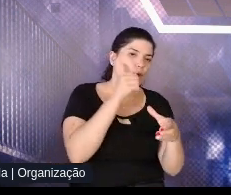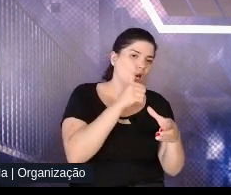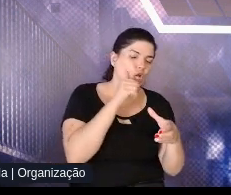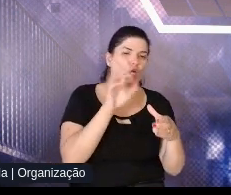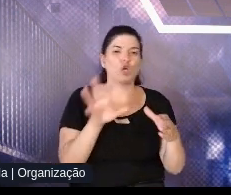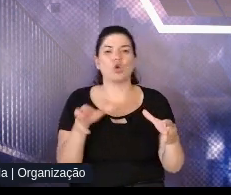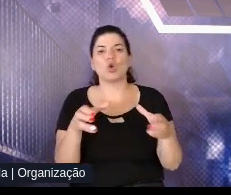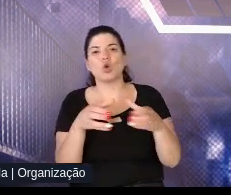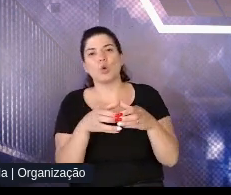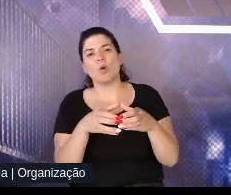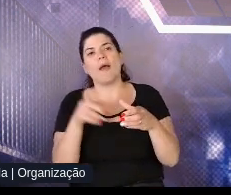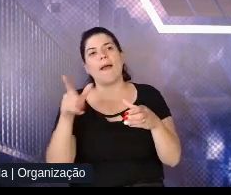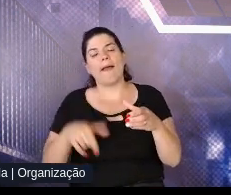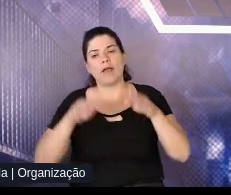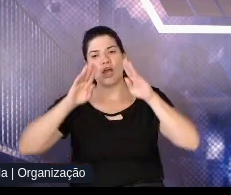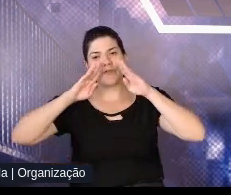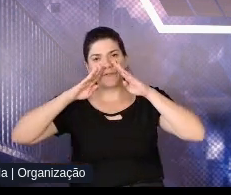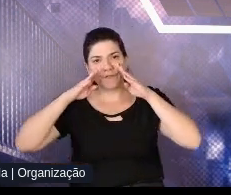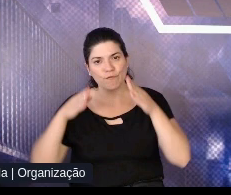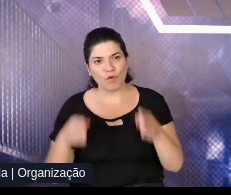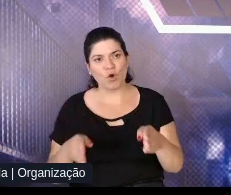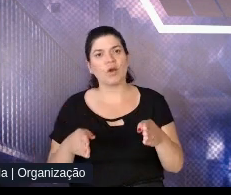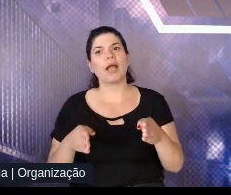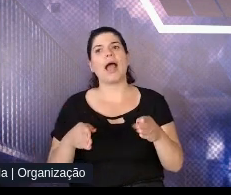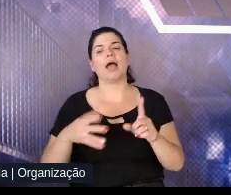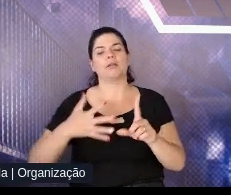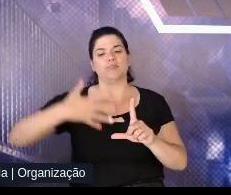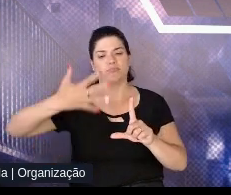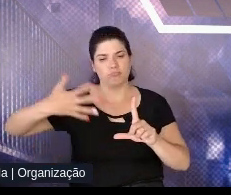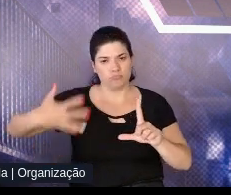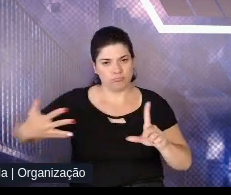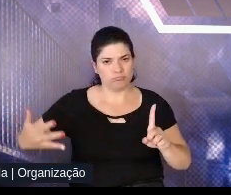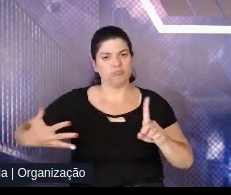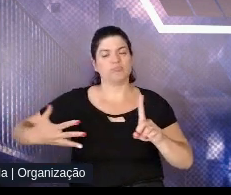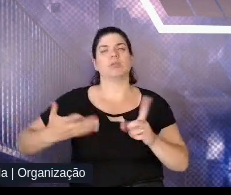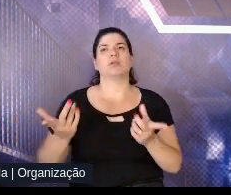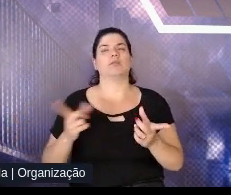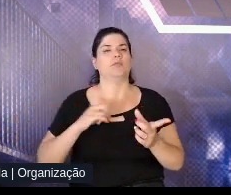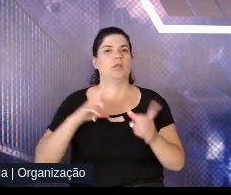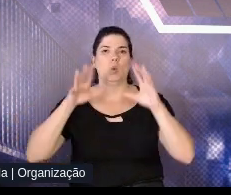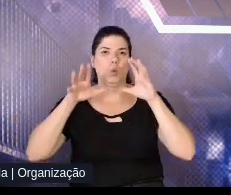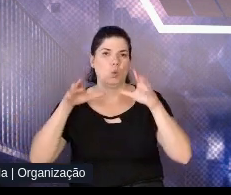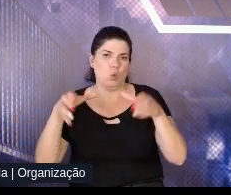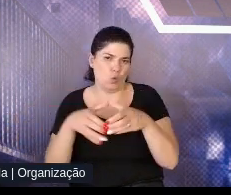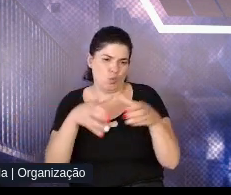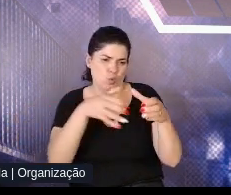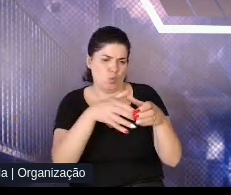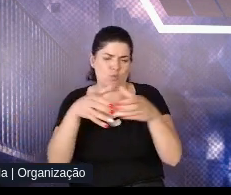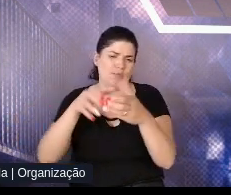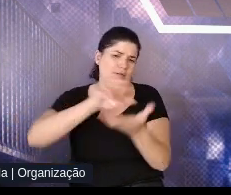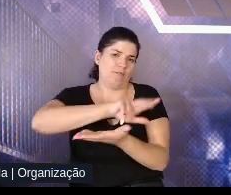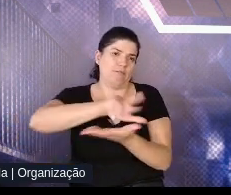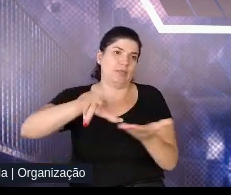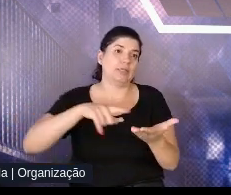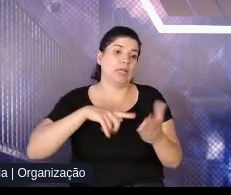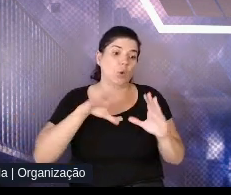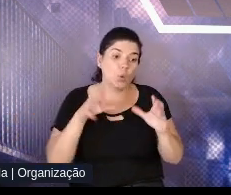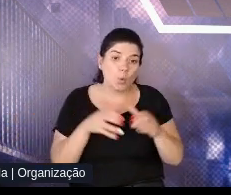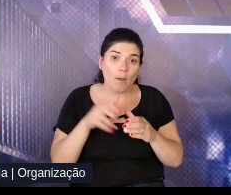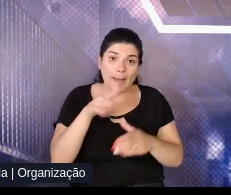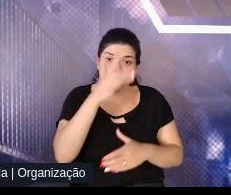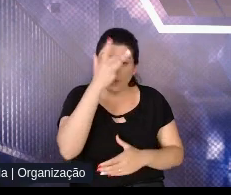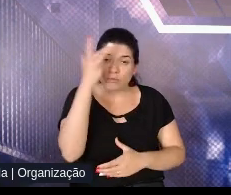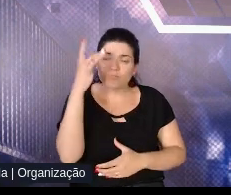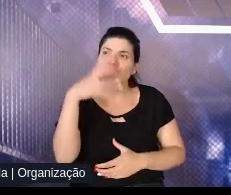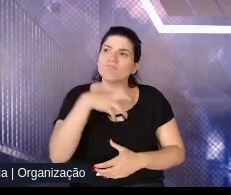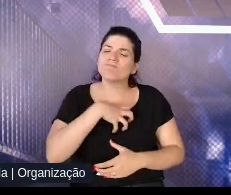grupos focados nas causas LGBT. Então, assim, São grupos que estão ali focados com pessoas que se